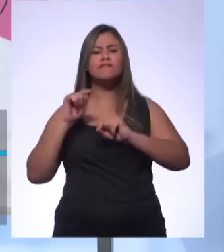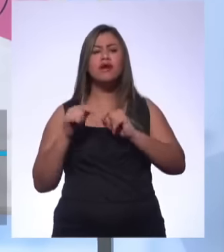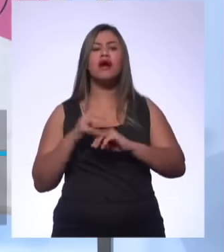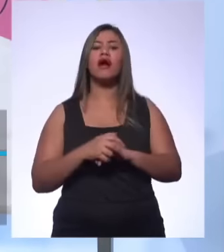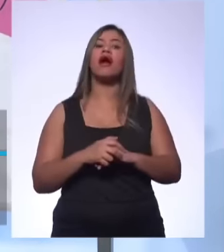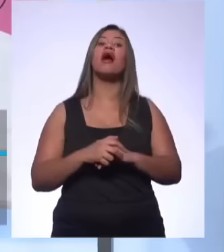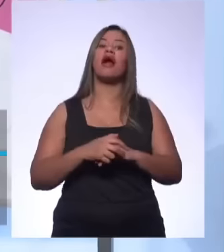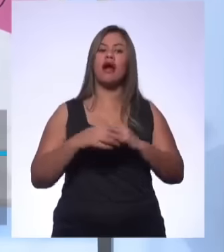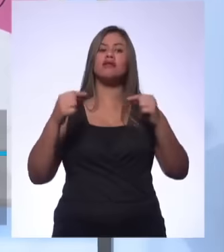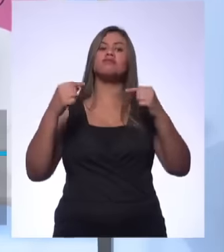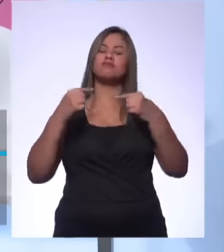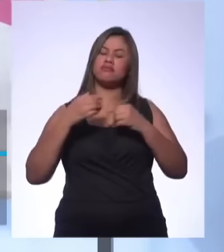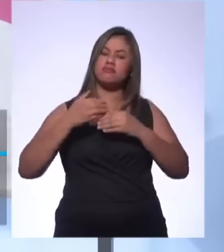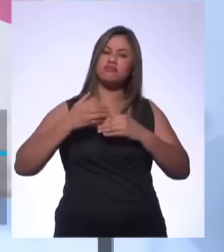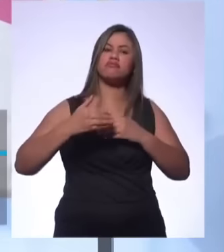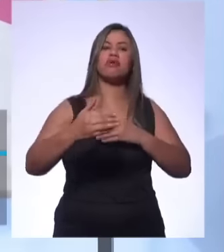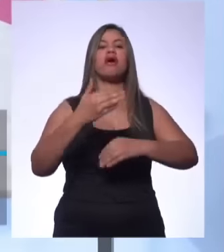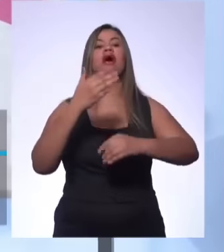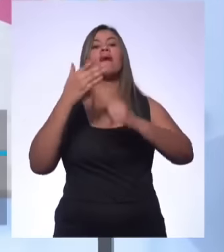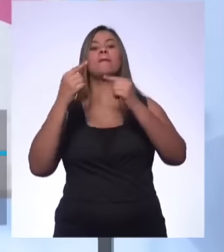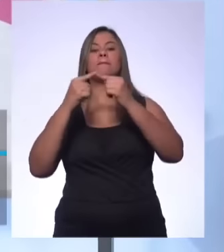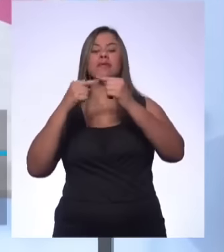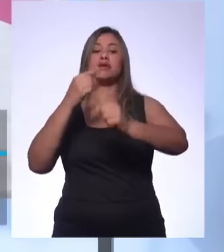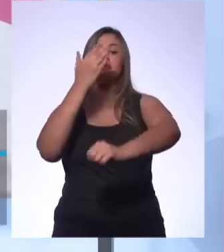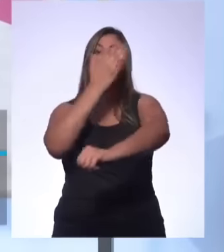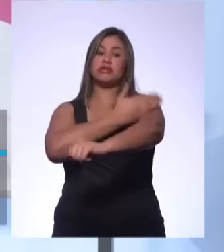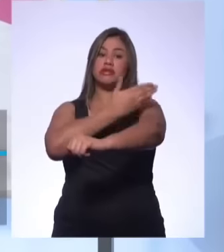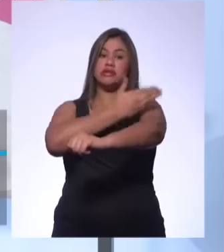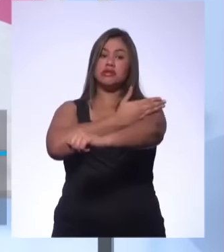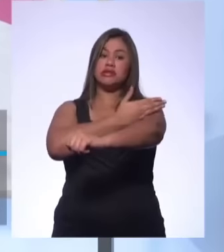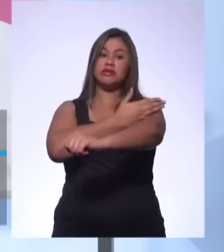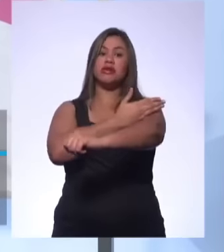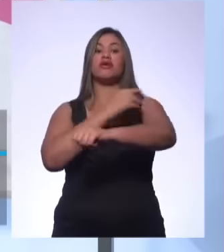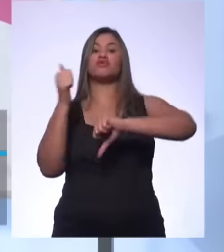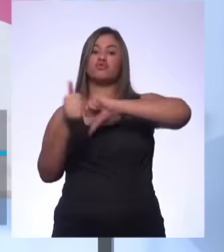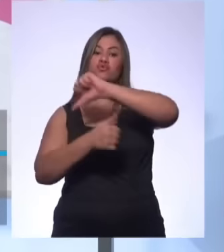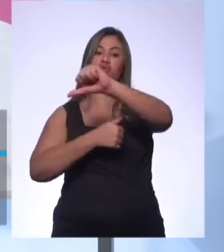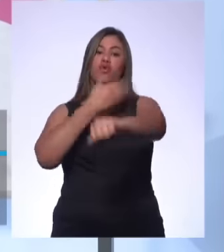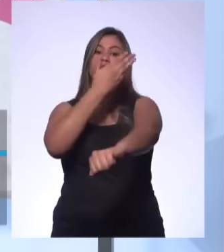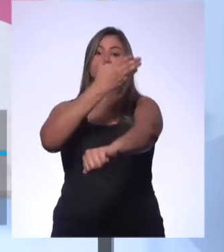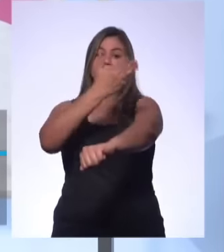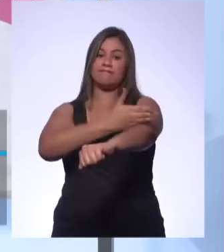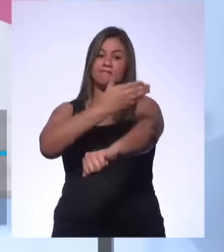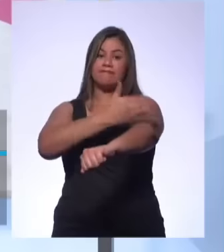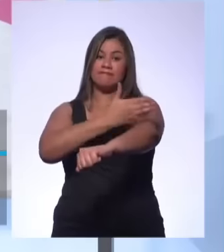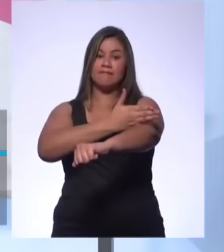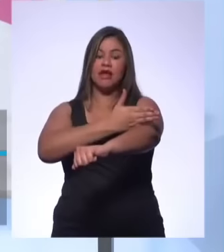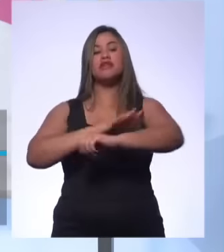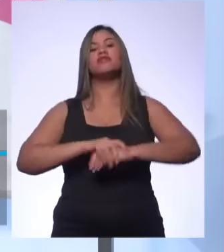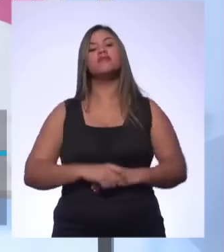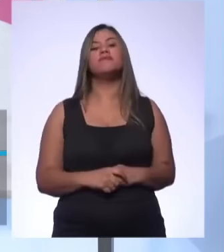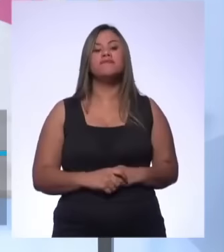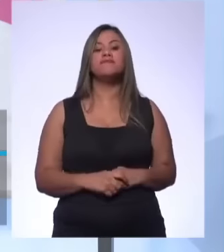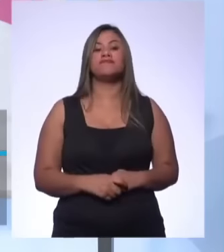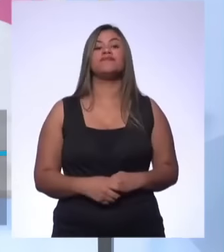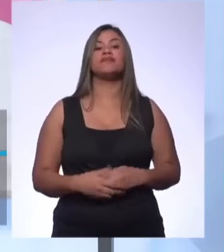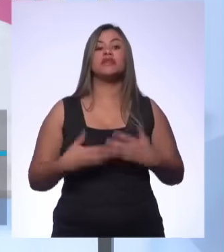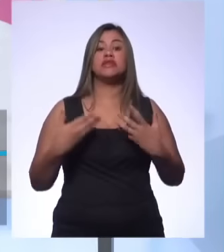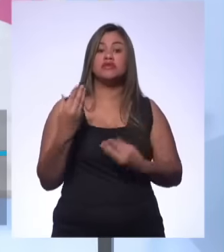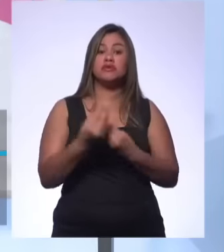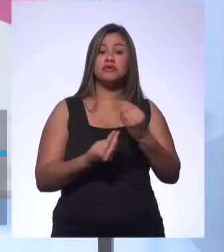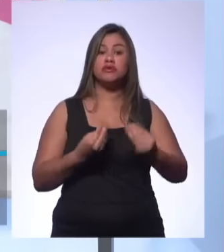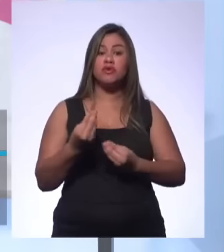na transição da Idade Antiga para a Idade Média, certo? E nós falamos sempre, essa